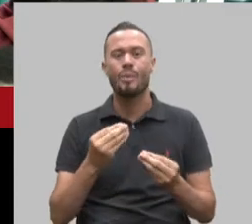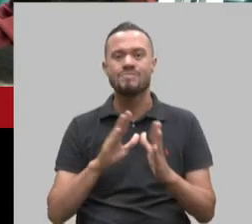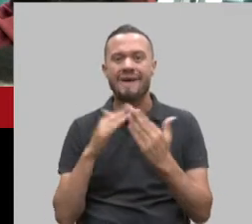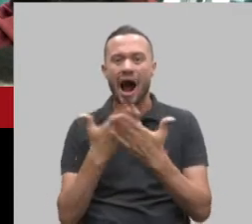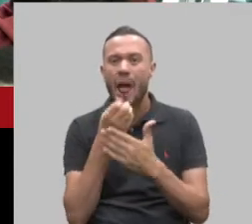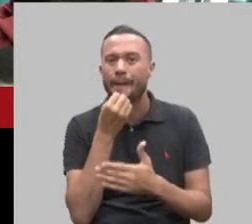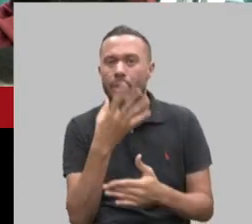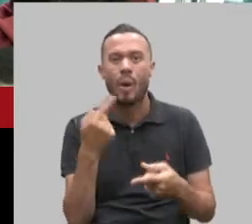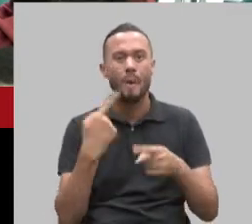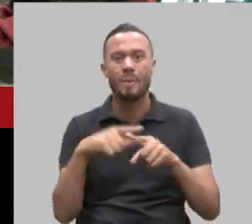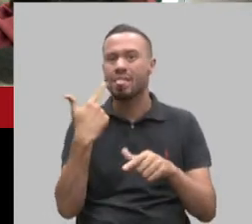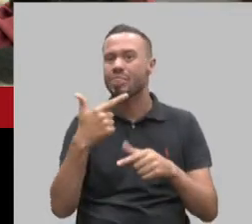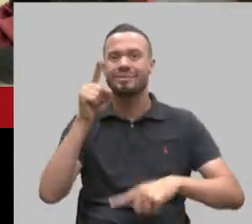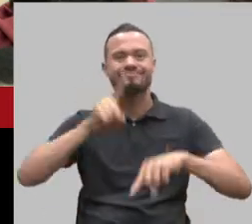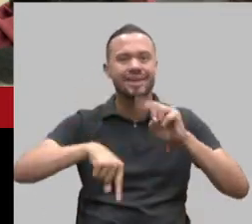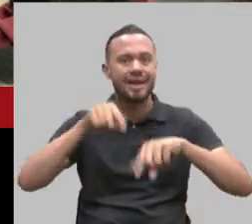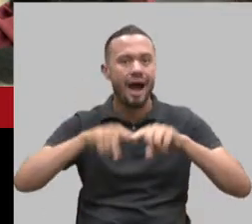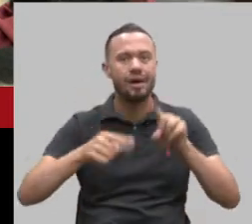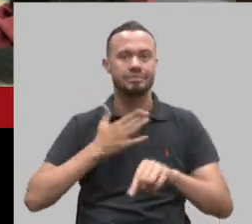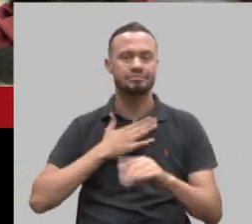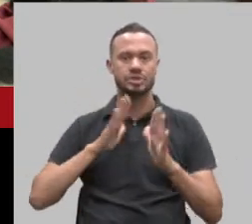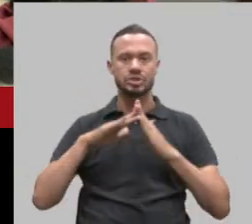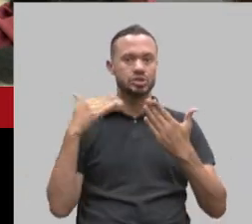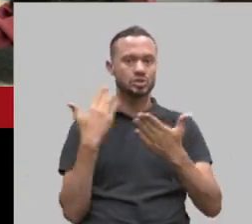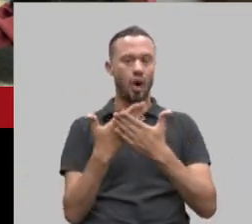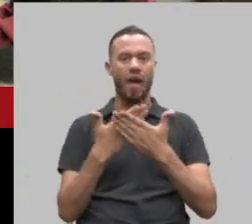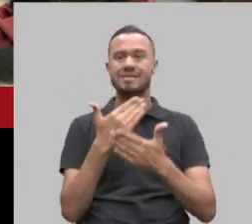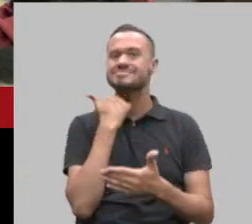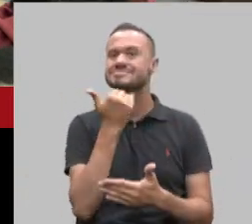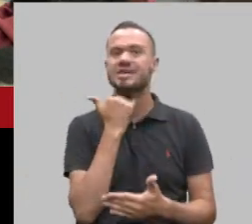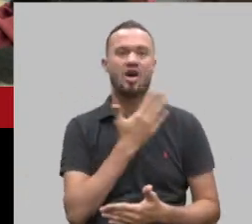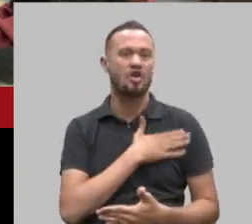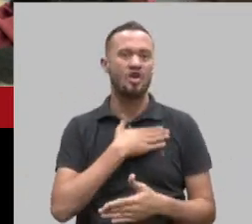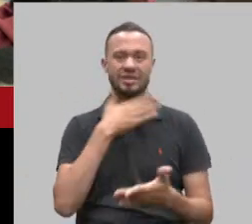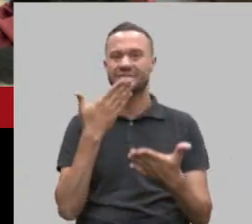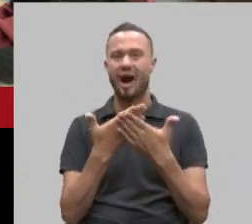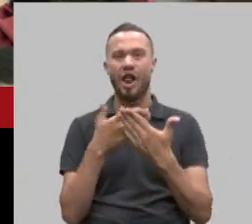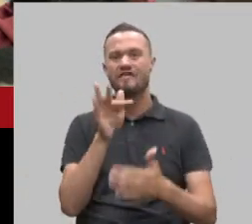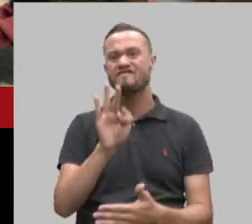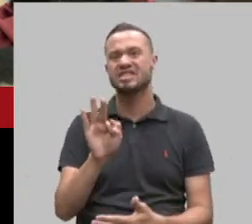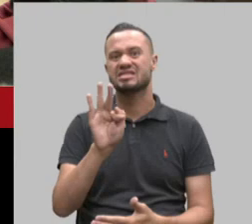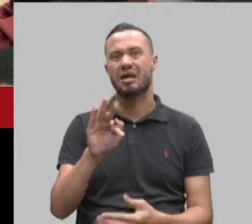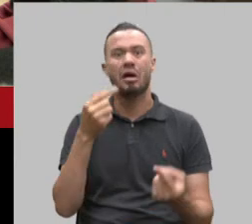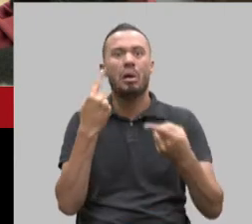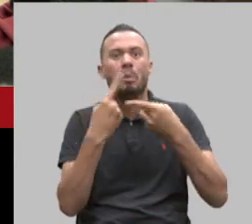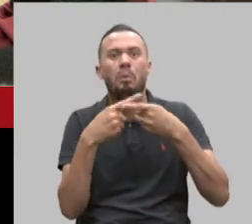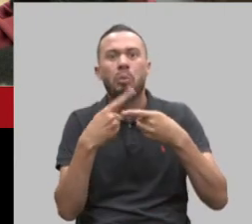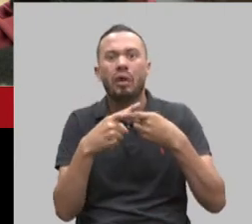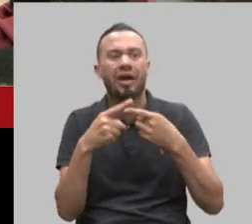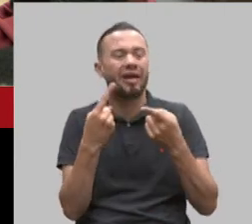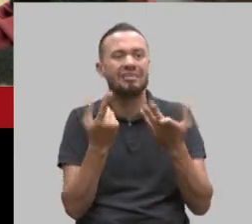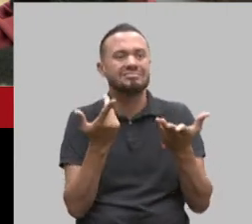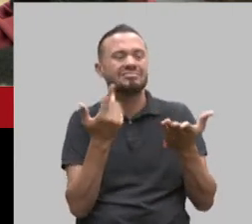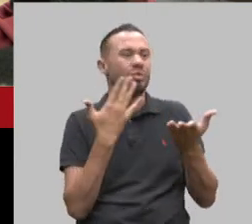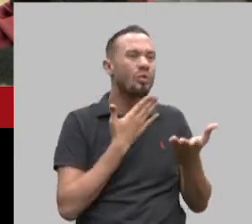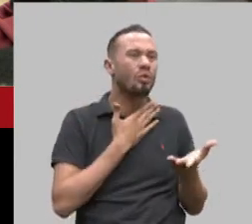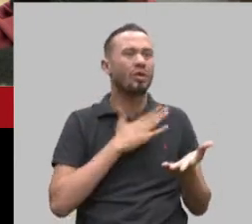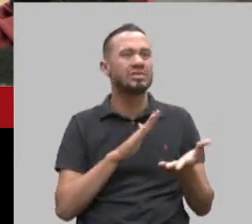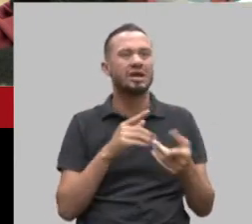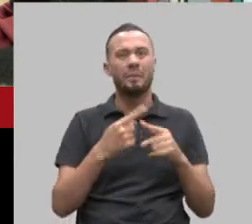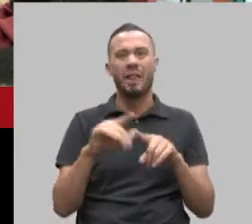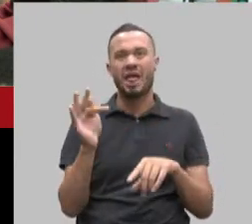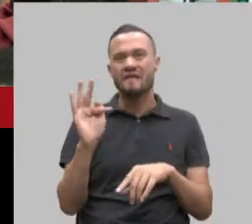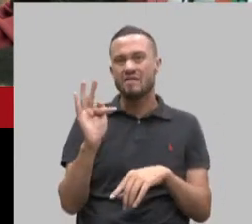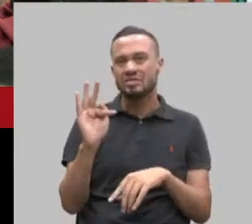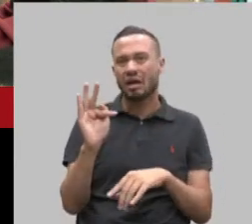escola na minha escola por exemplo ninguém gosta de aula de física na minha sala porque e Nós não entendemos o porquê ter aula de física mas nós também